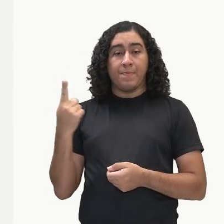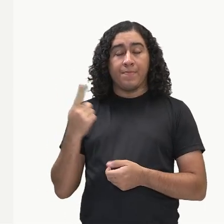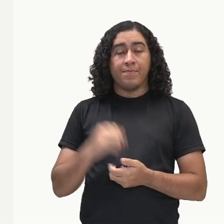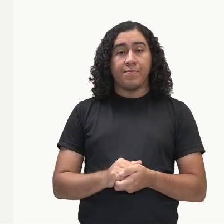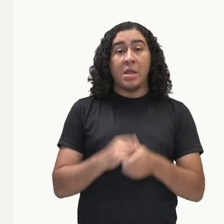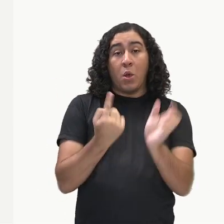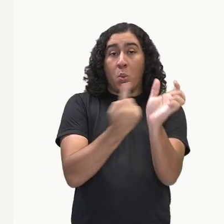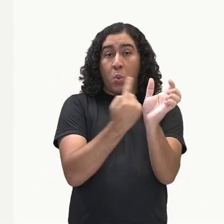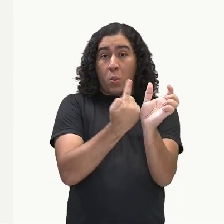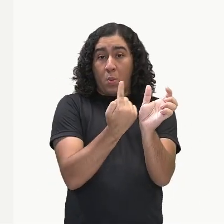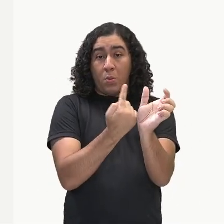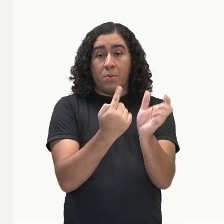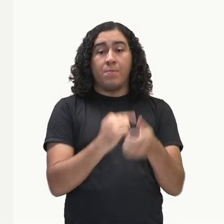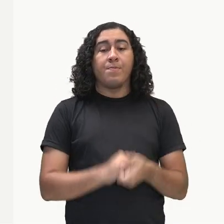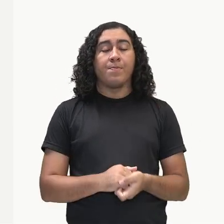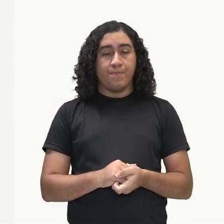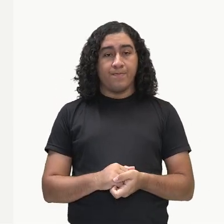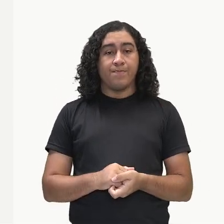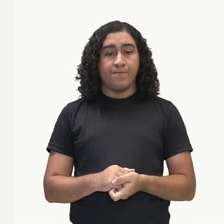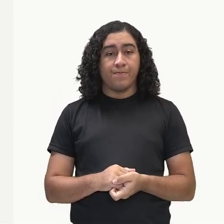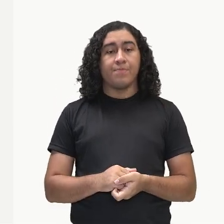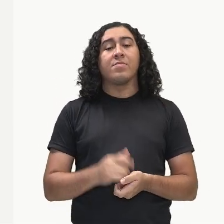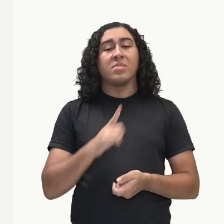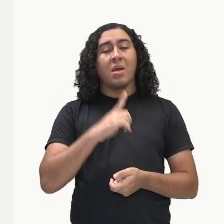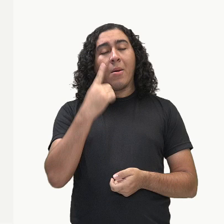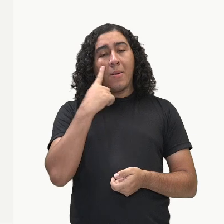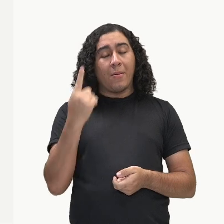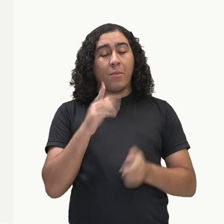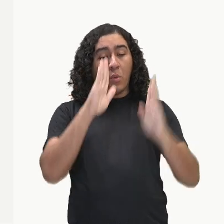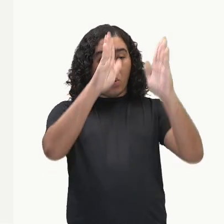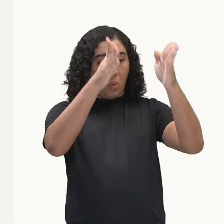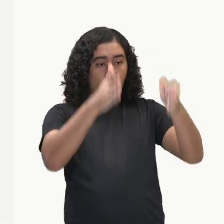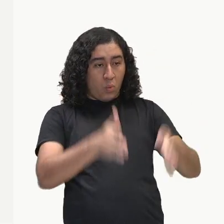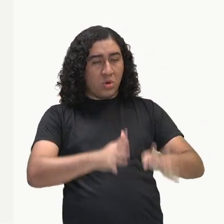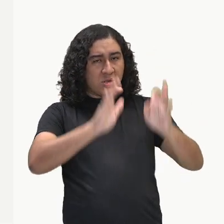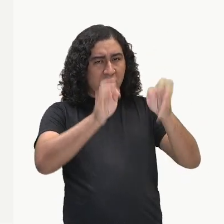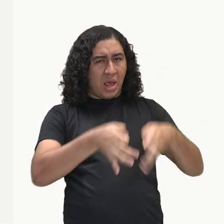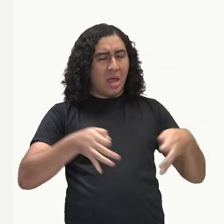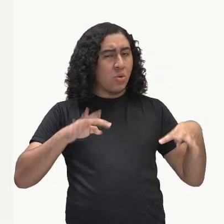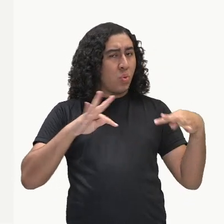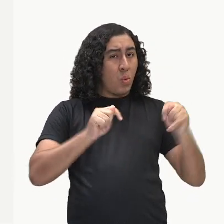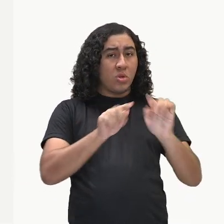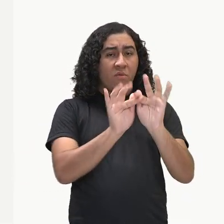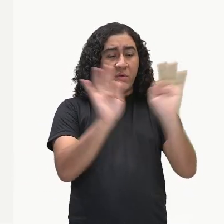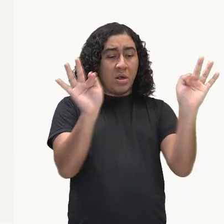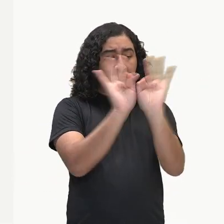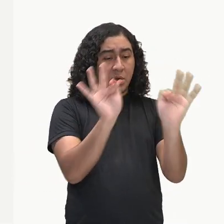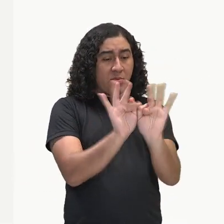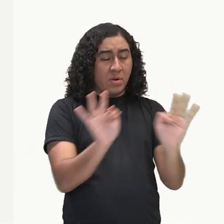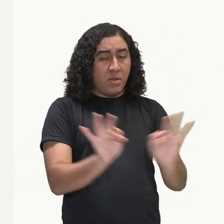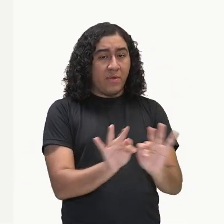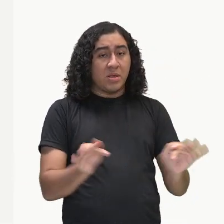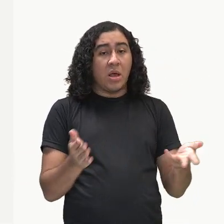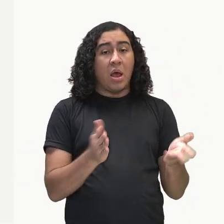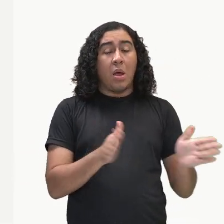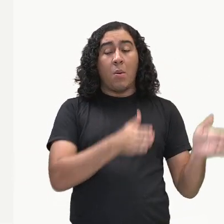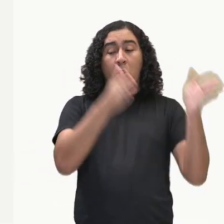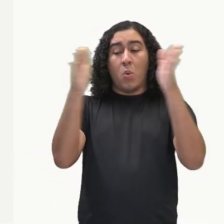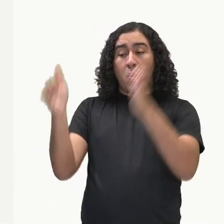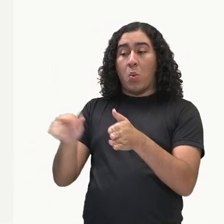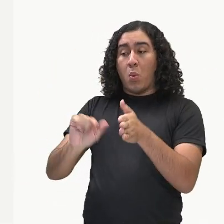singular, olha, aqui está a forma completa. You are not, he is not, she is not, it is